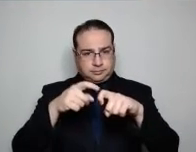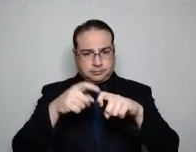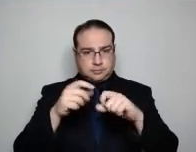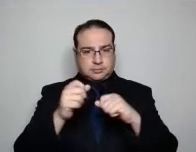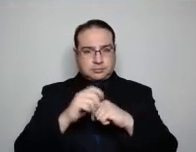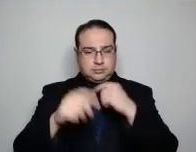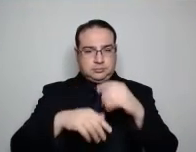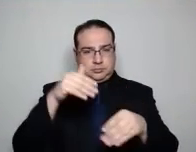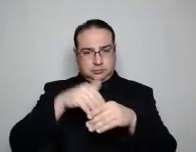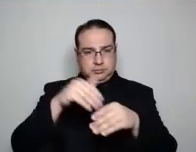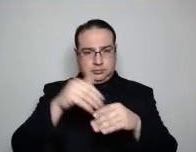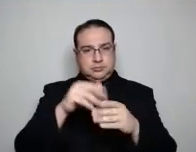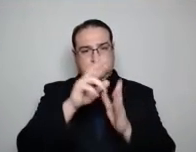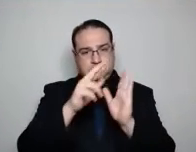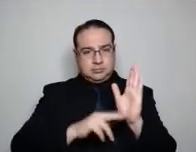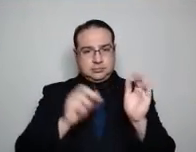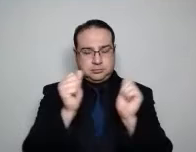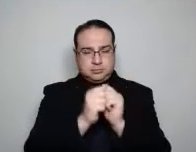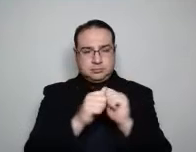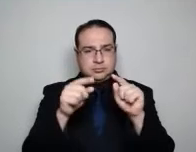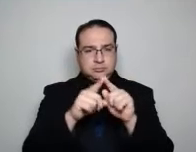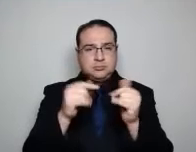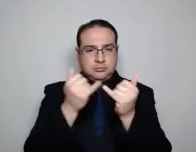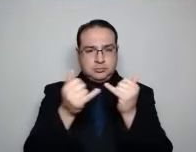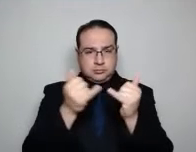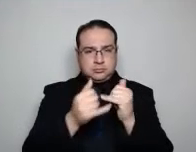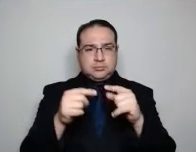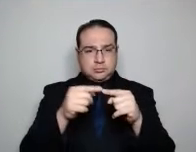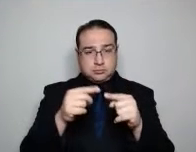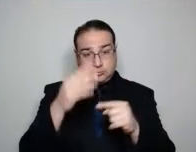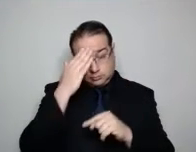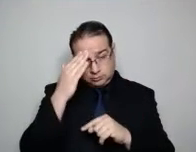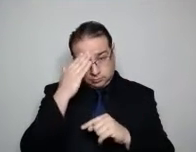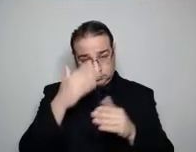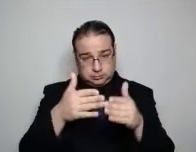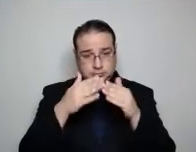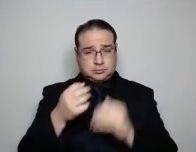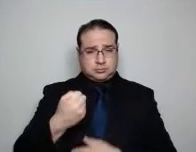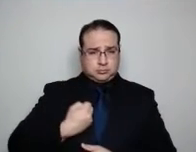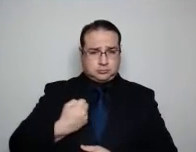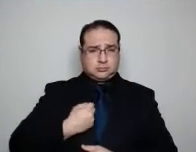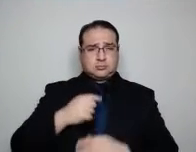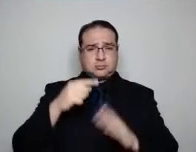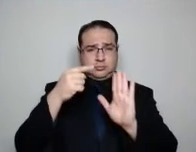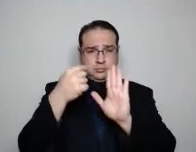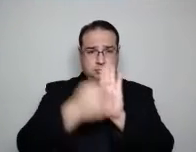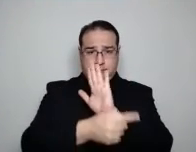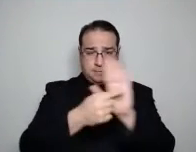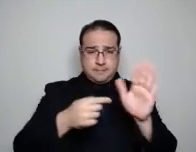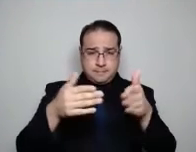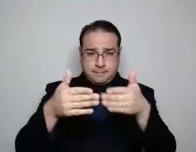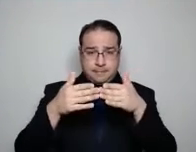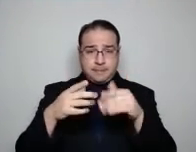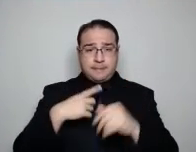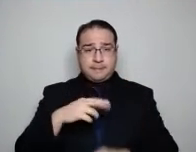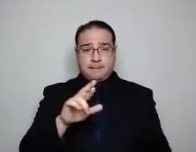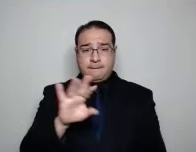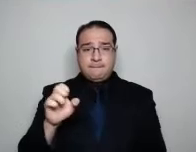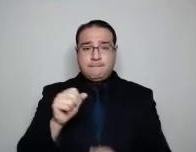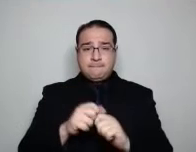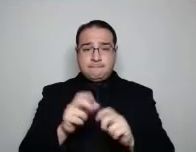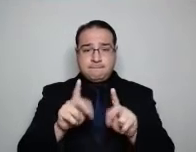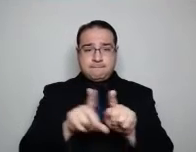em consonância com o parecer ministerial, conhecendo os apelos e no mérito negando provimento da parte ré e dando provimento da parte